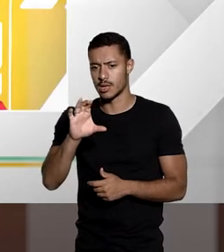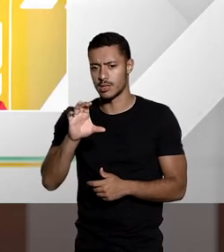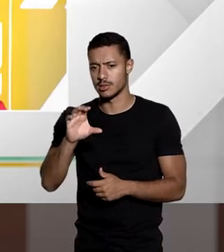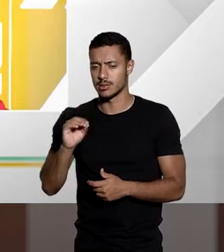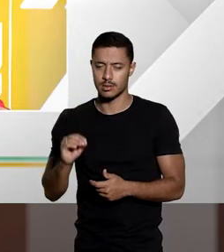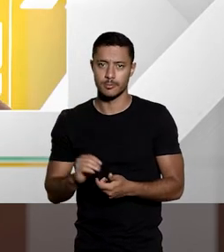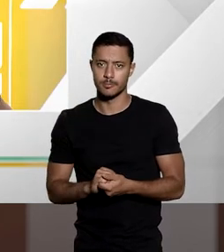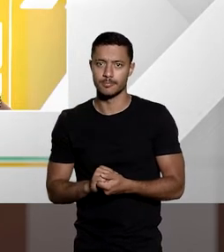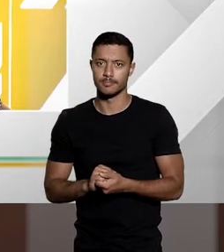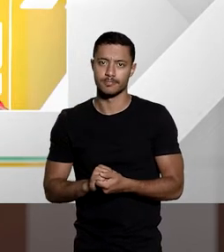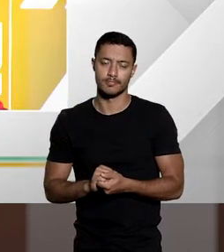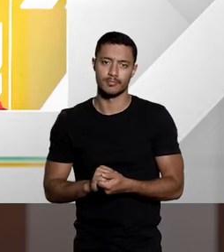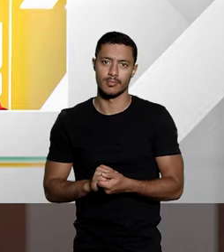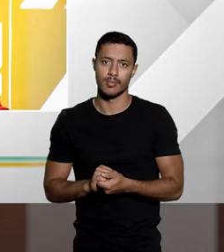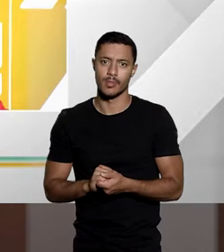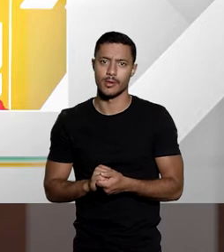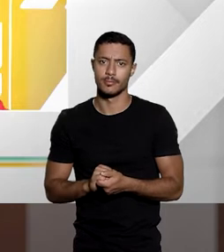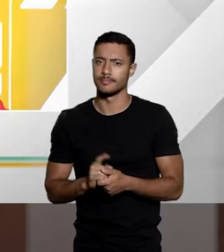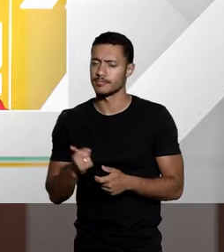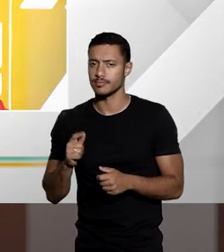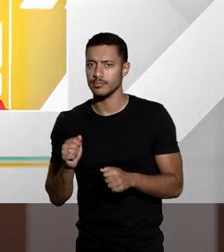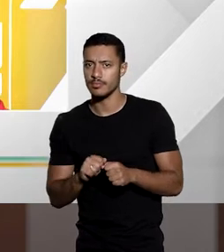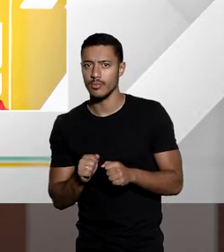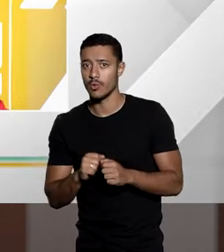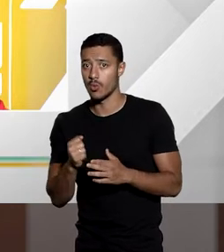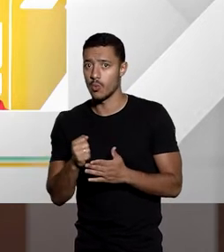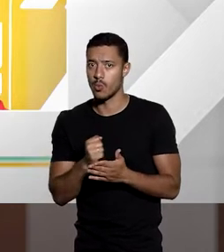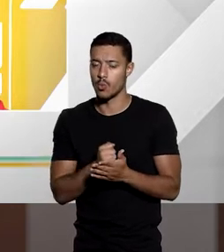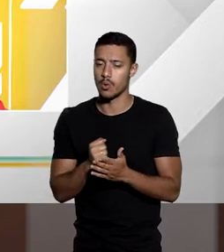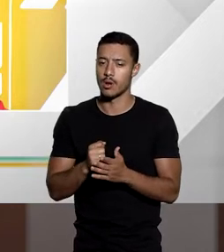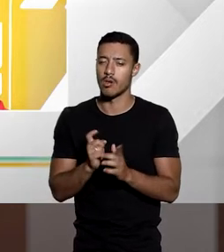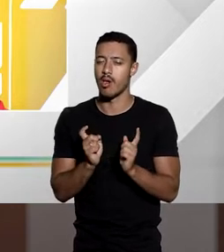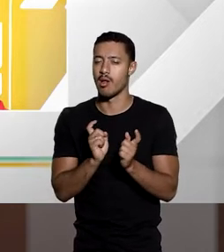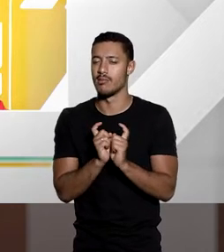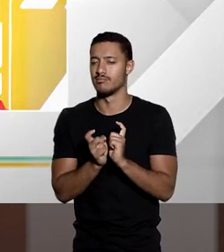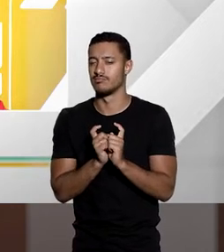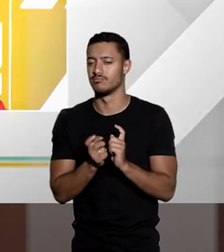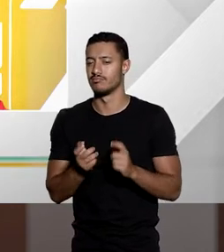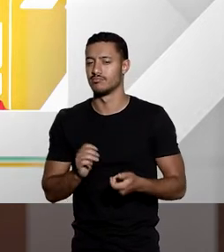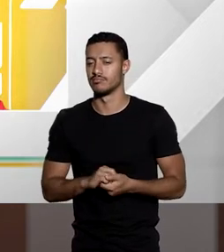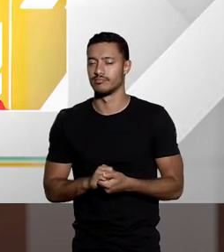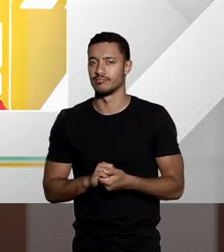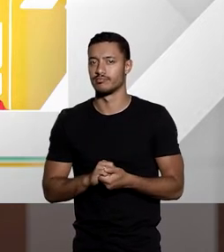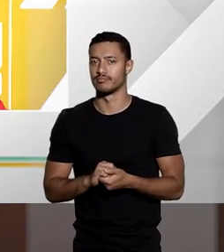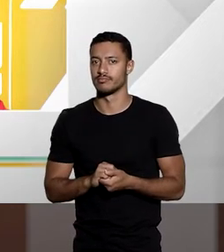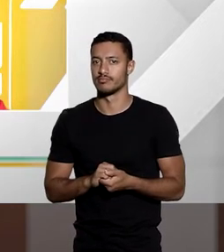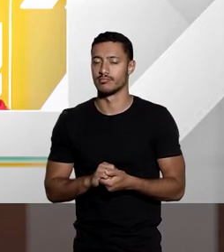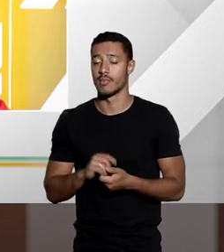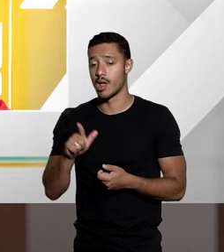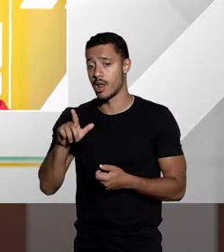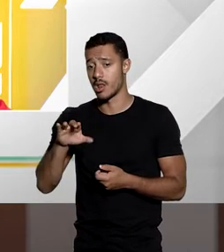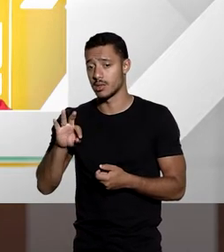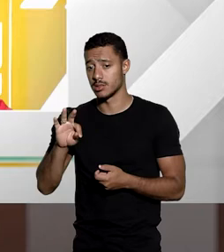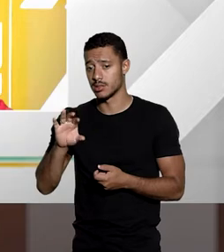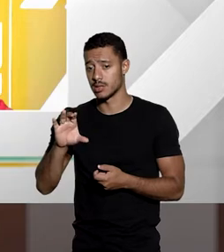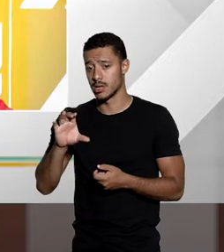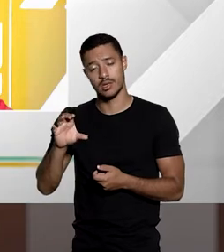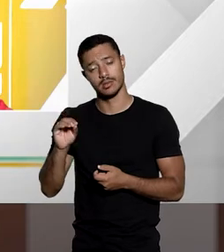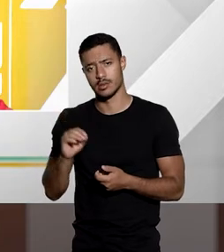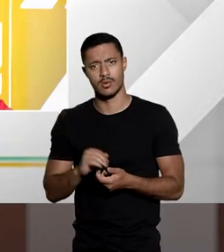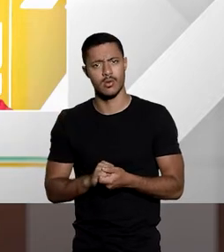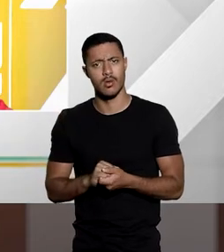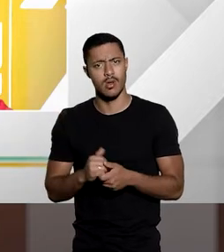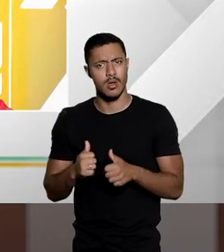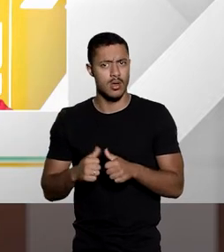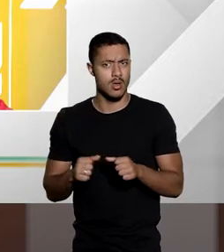que a senhora respondeu, o resultado da licitação não geraria um contrato administrativo? A licitação,